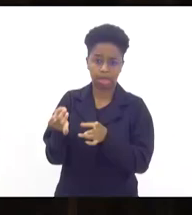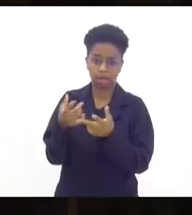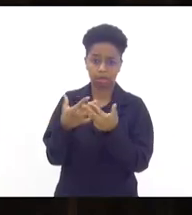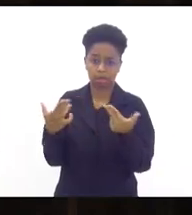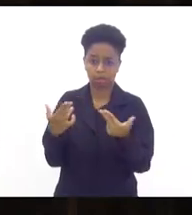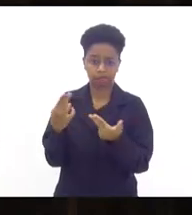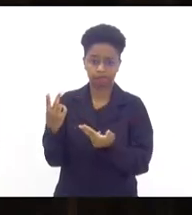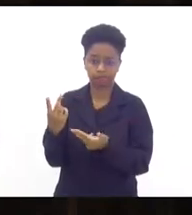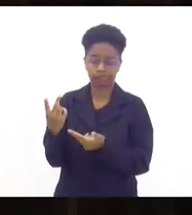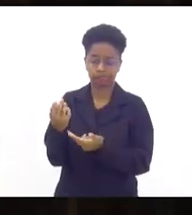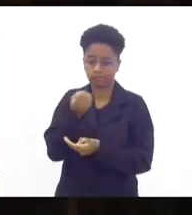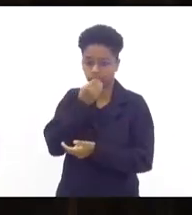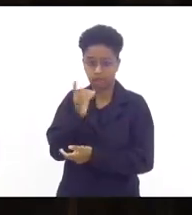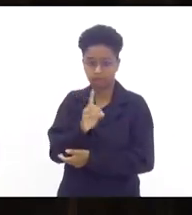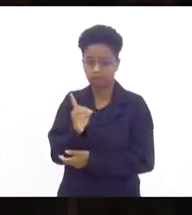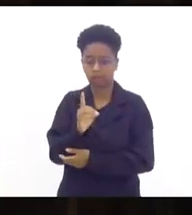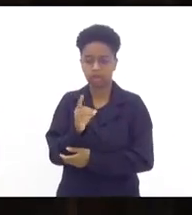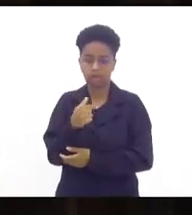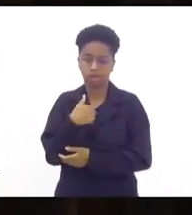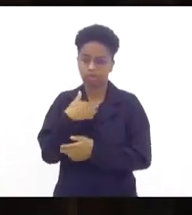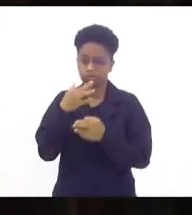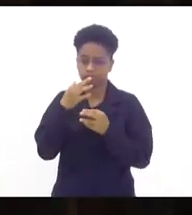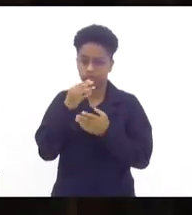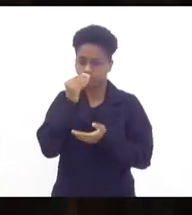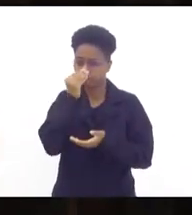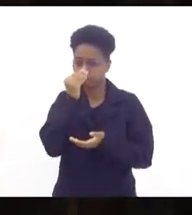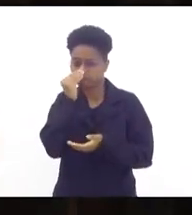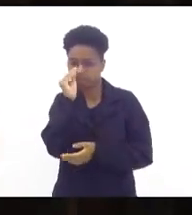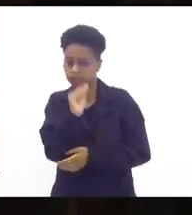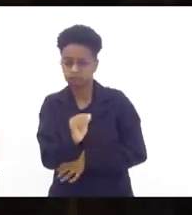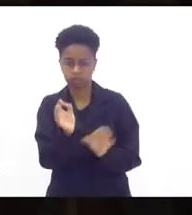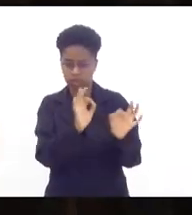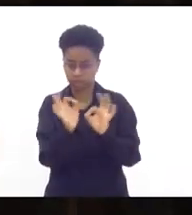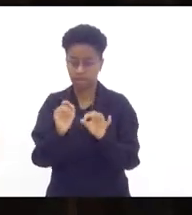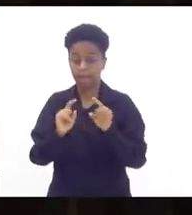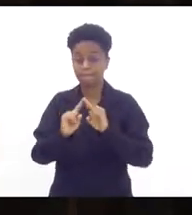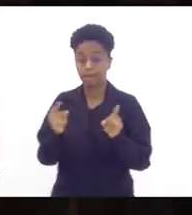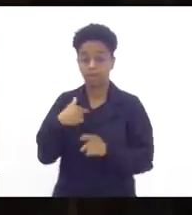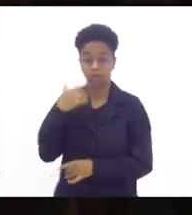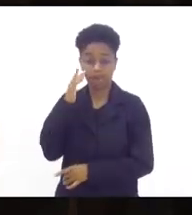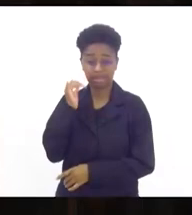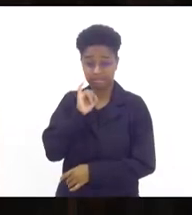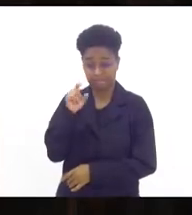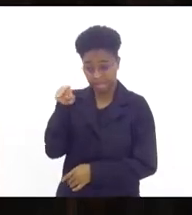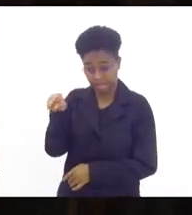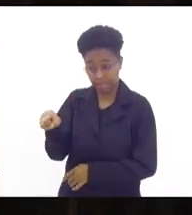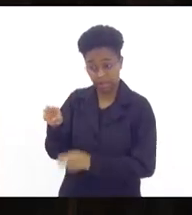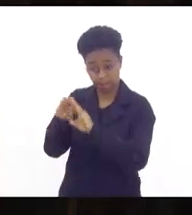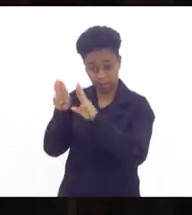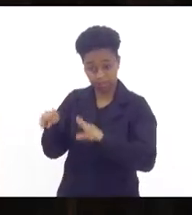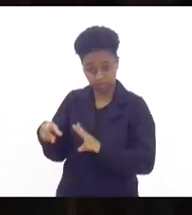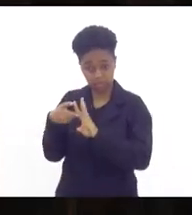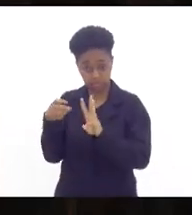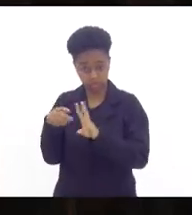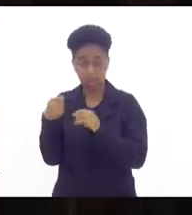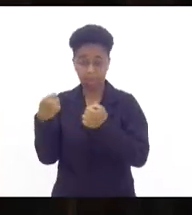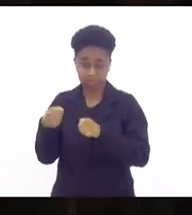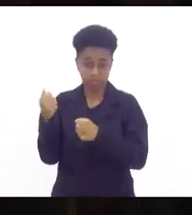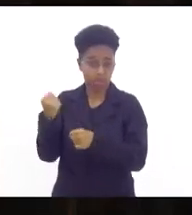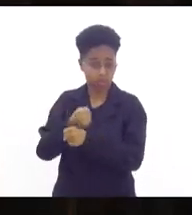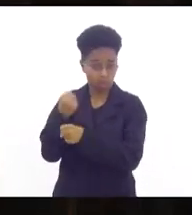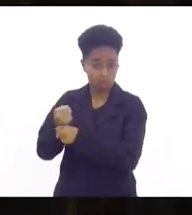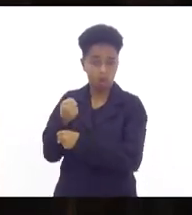não desmerecendo ninguém não tô te respeitando ninguém eu só acho que sei lá é um museu do índio que fizesse uma reforma lá